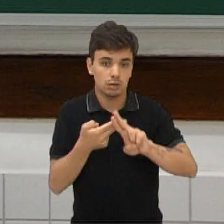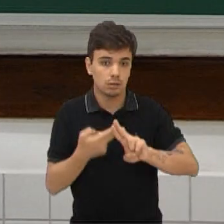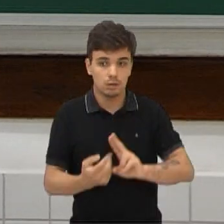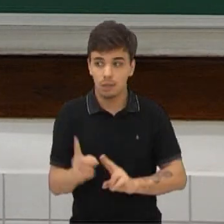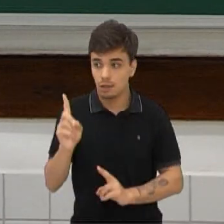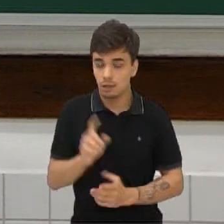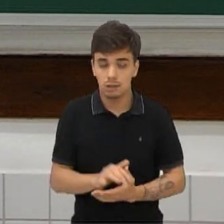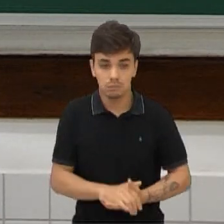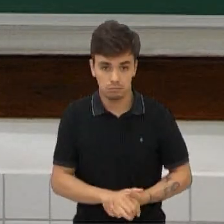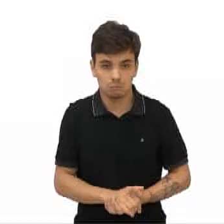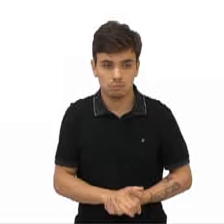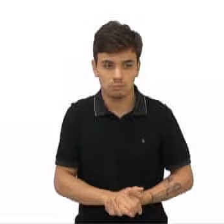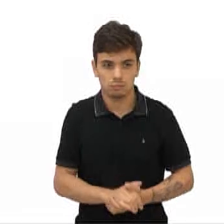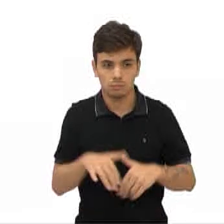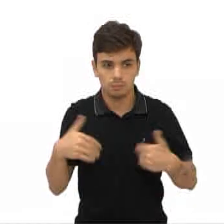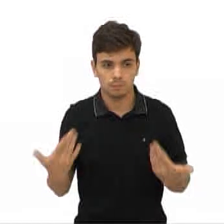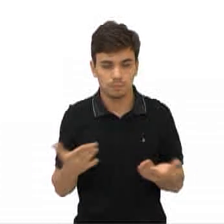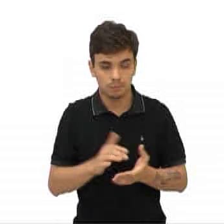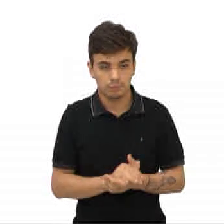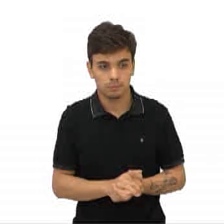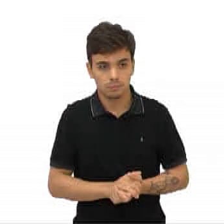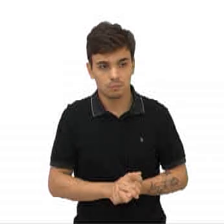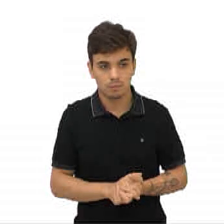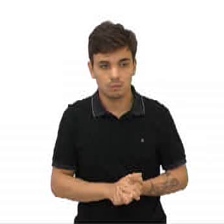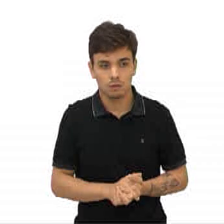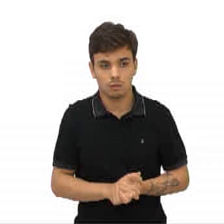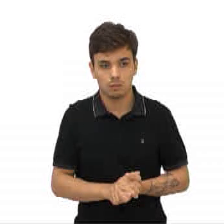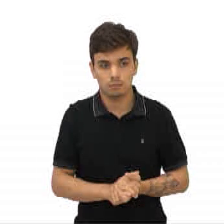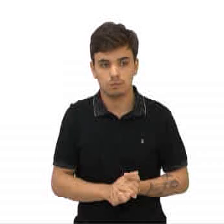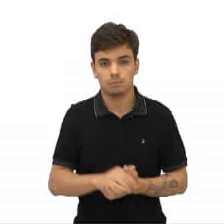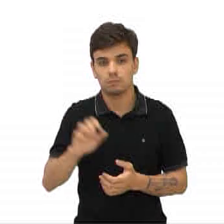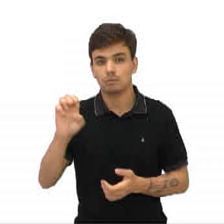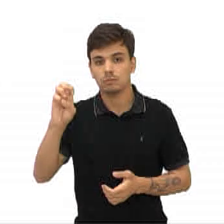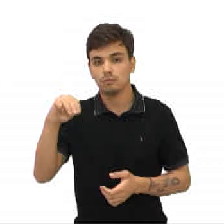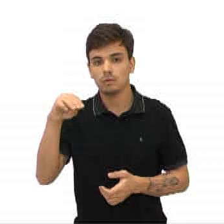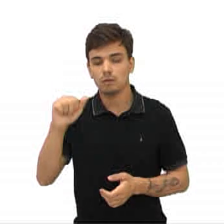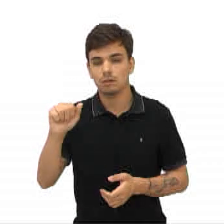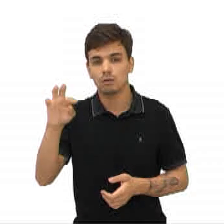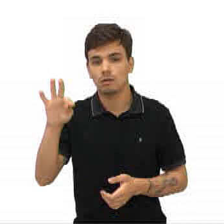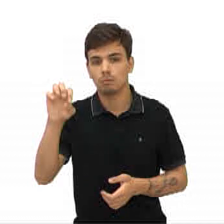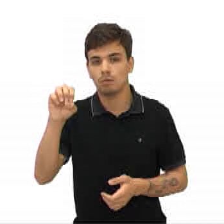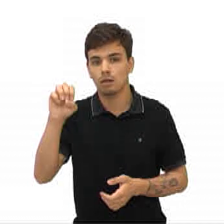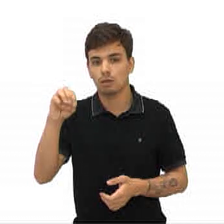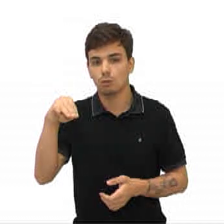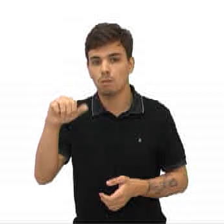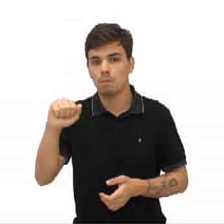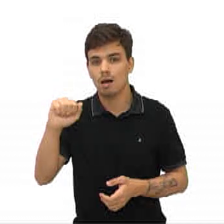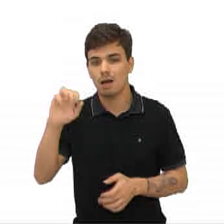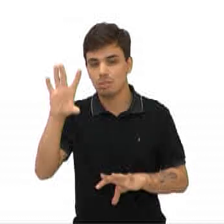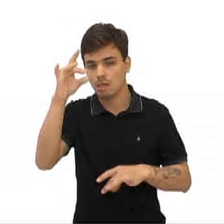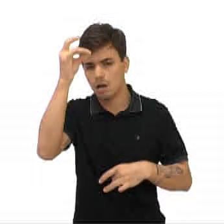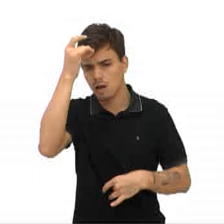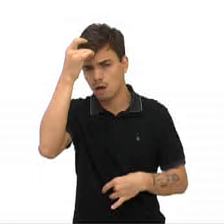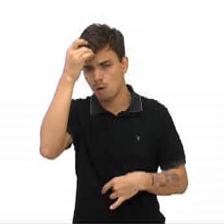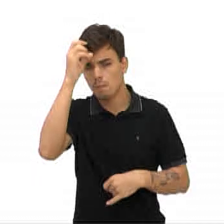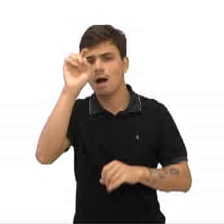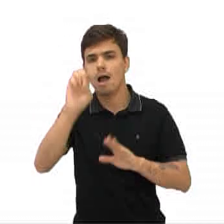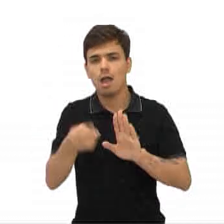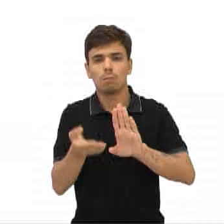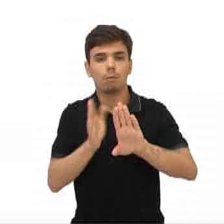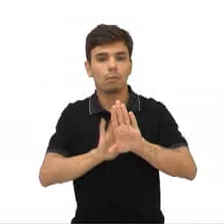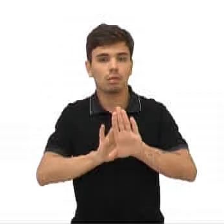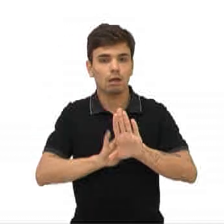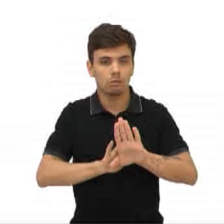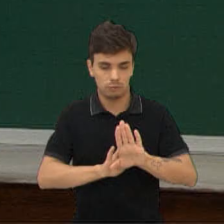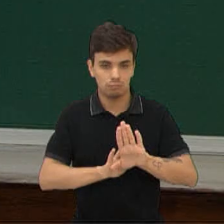aqui? Então, vamos lá. Hematoma na alma é uma metáfora. O que representa hematoma na